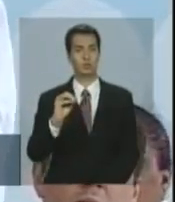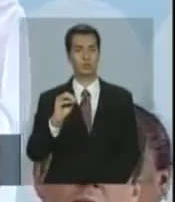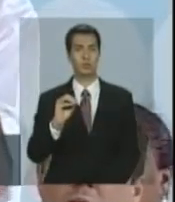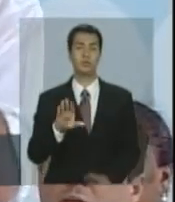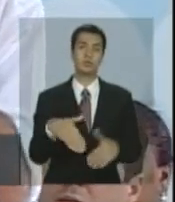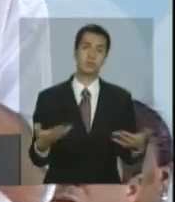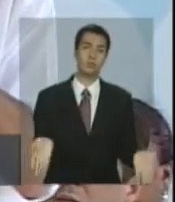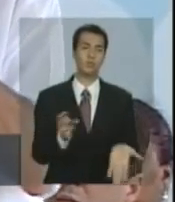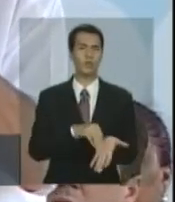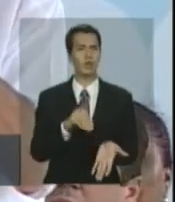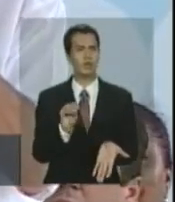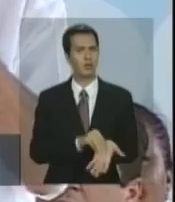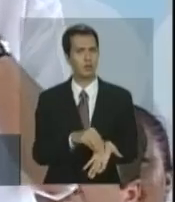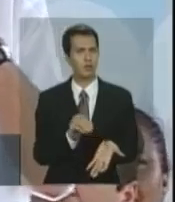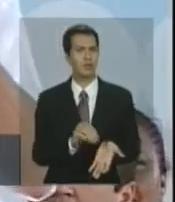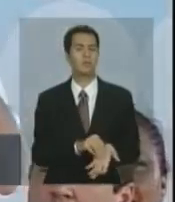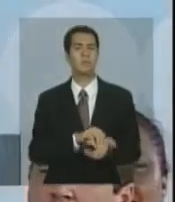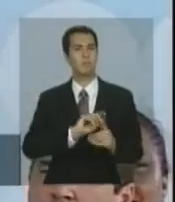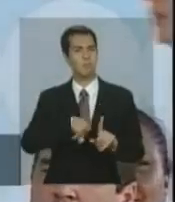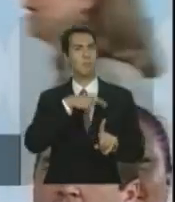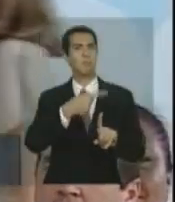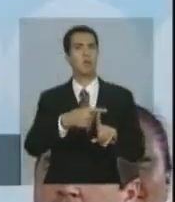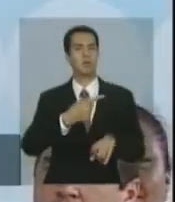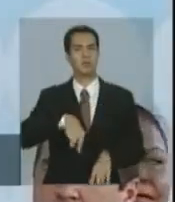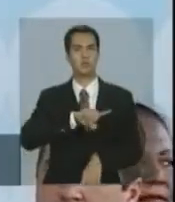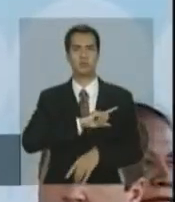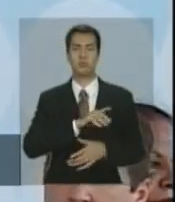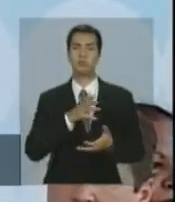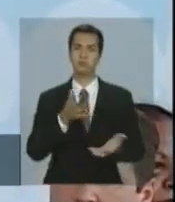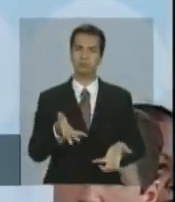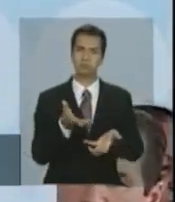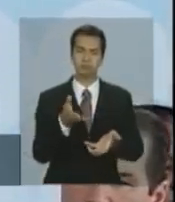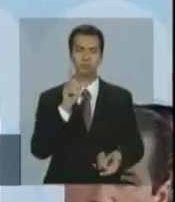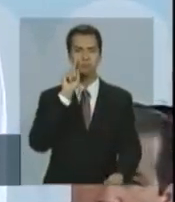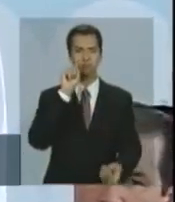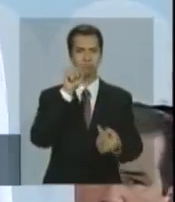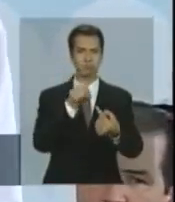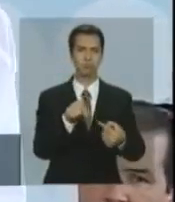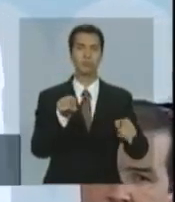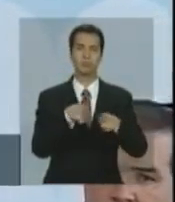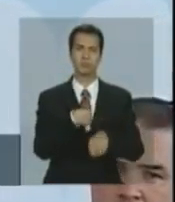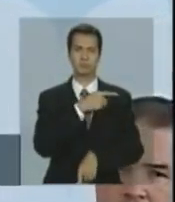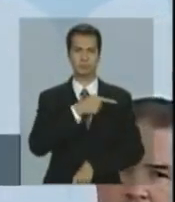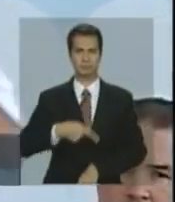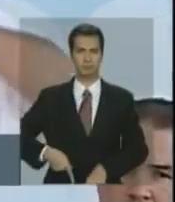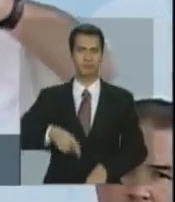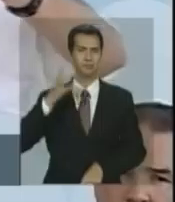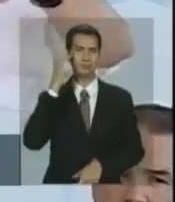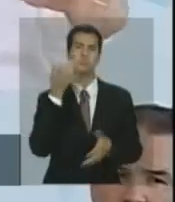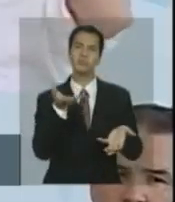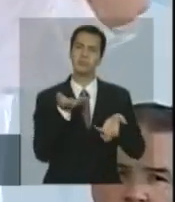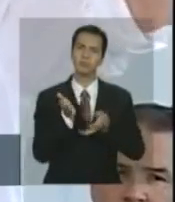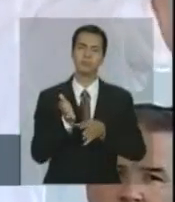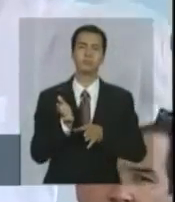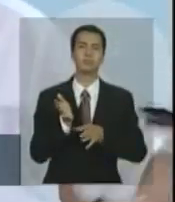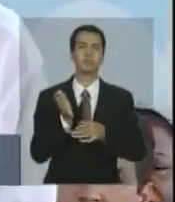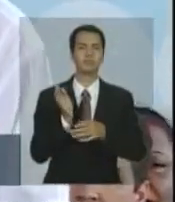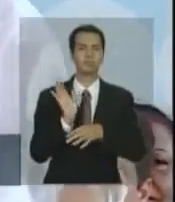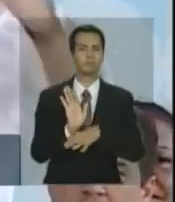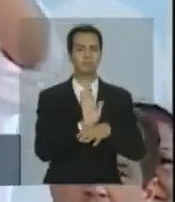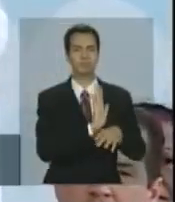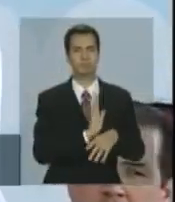Então falta muito para a gente chegar naquilo que eu tenho certeza é o que a presidenta quer para o Brasil, que eu tenho certeza era o que o